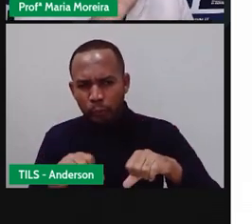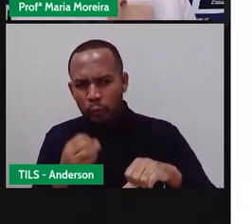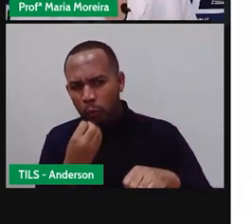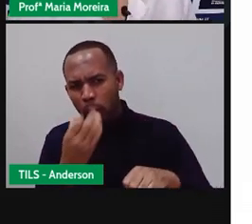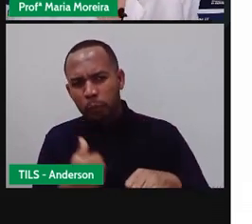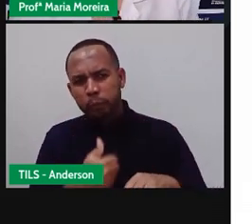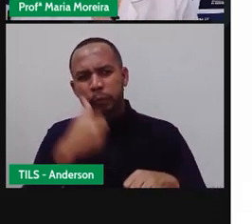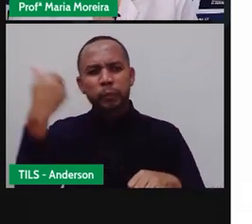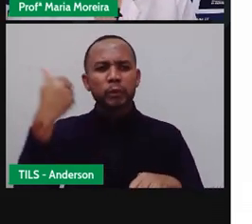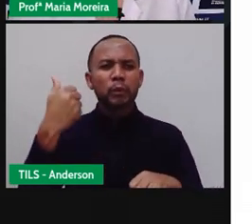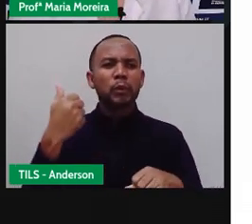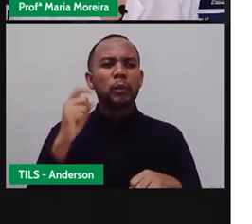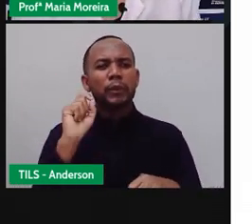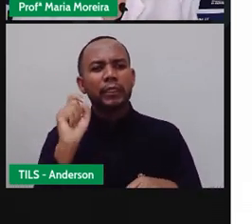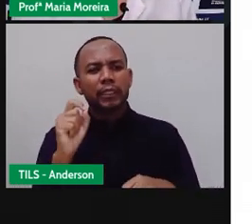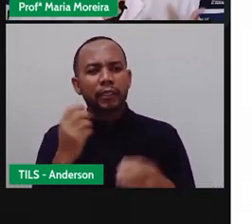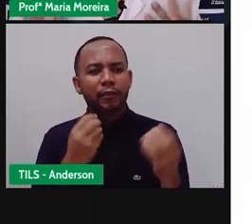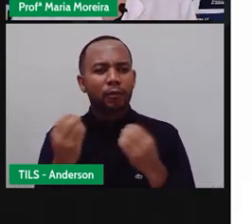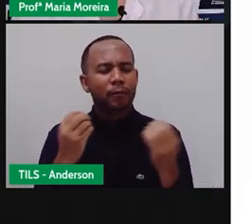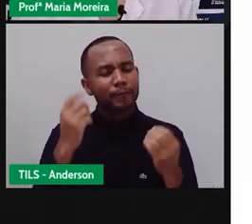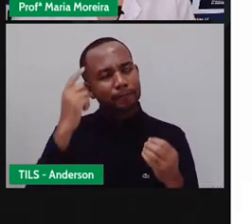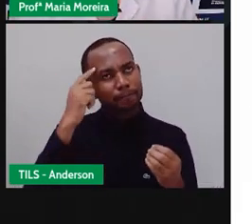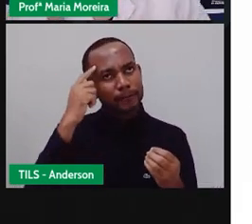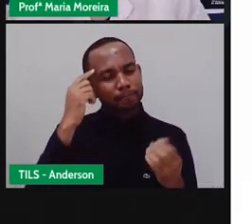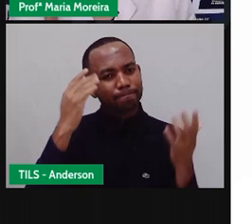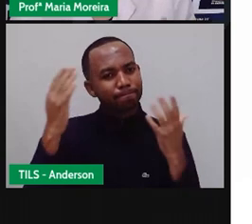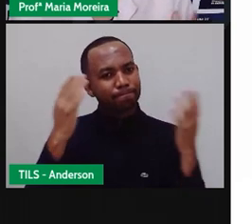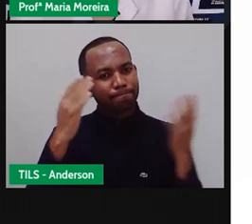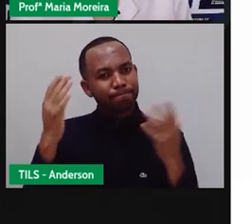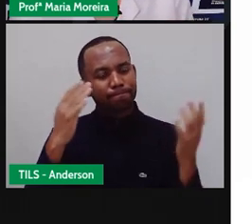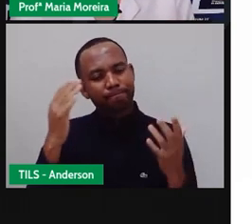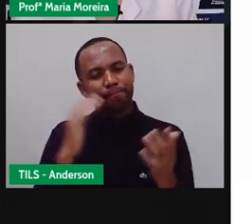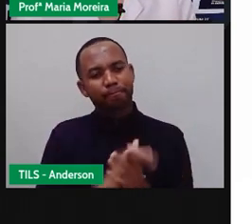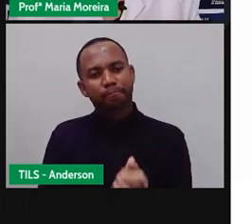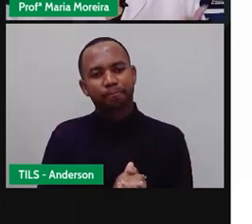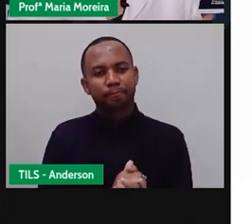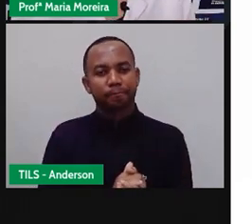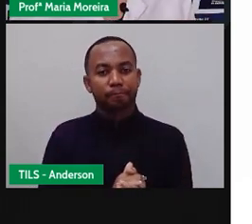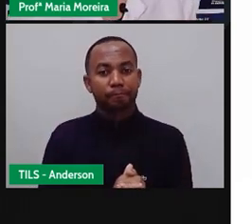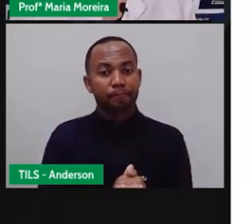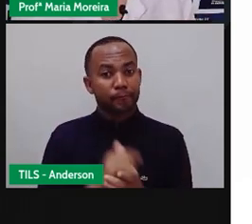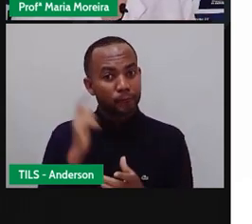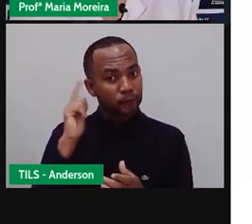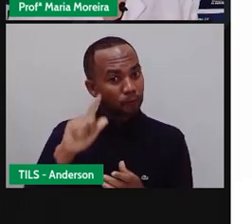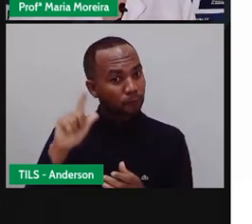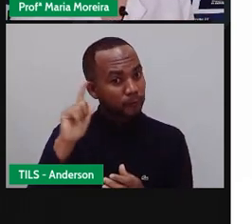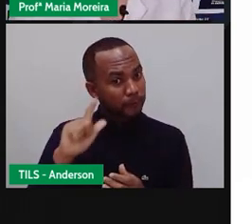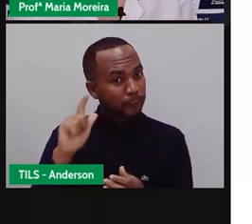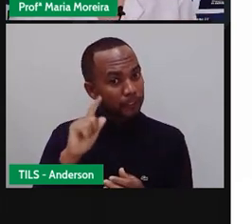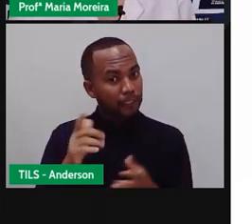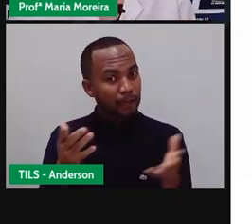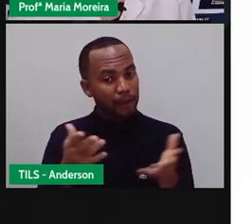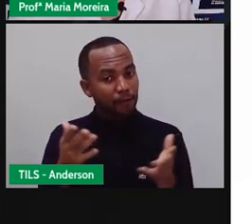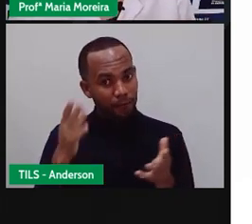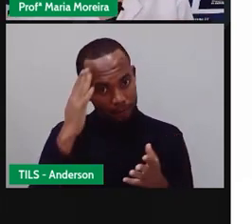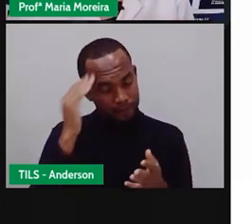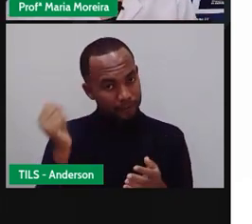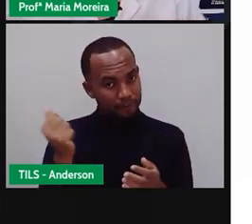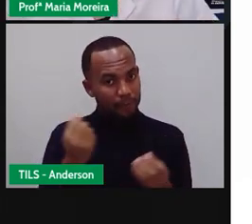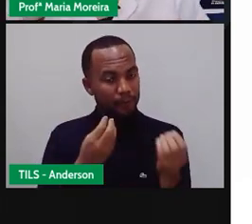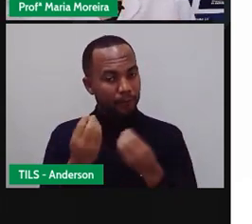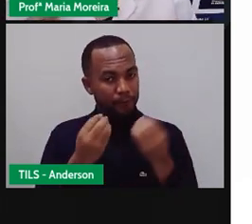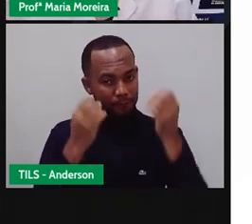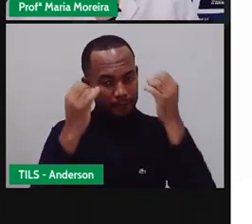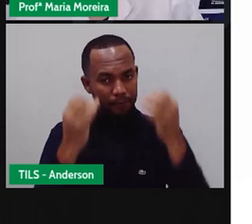Vamos pensar aqui sobre isso então vamos aqui com a gente que é para gente conseguir descobrir se esses impactos são bons ou